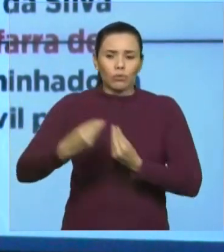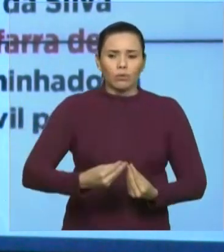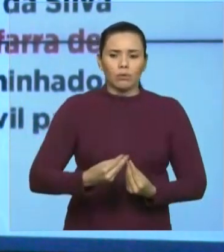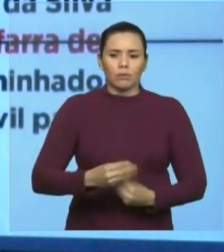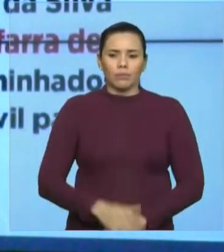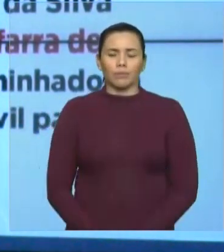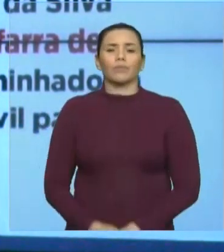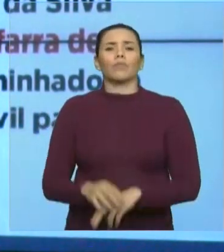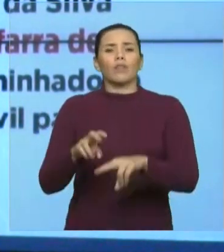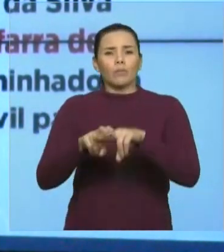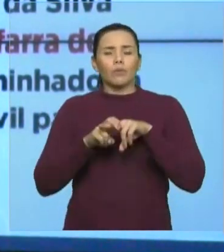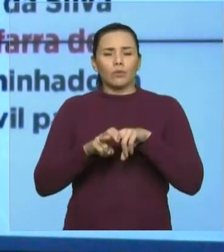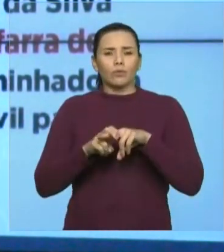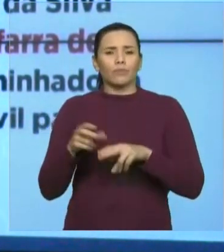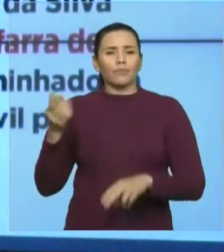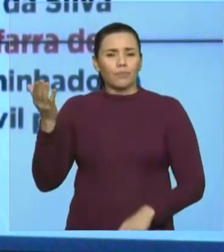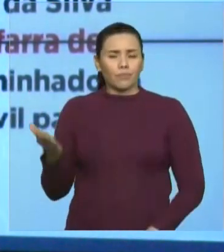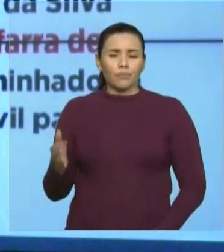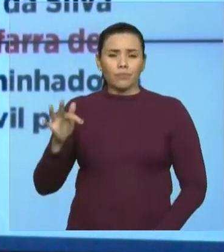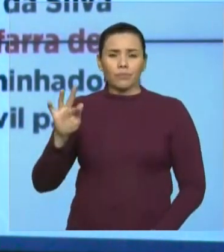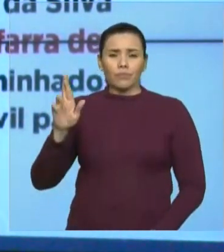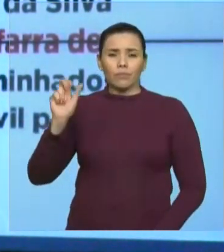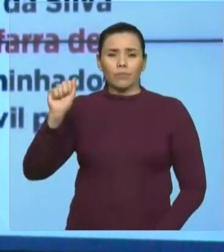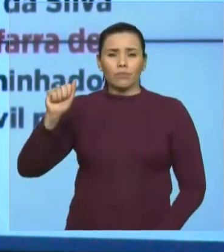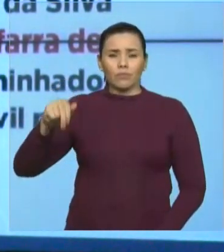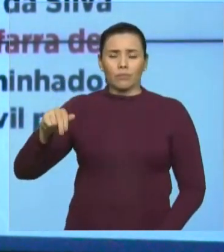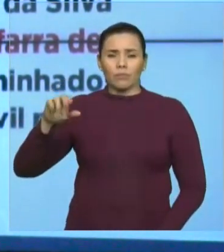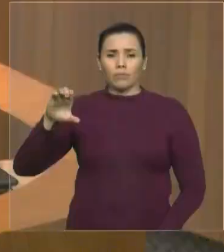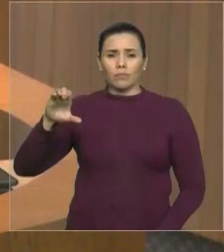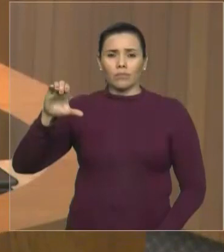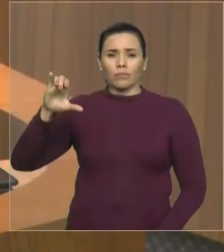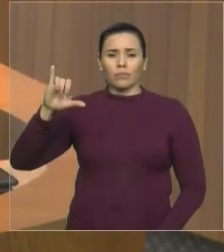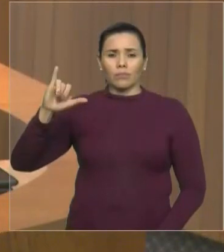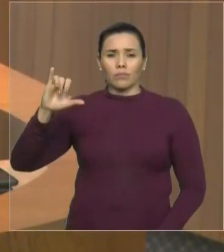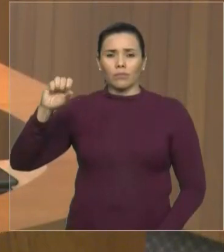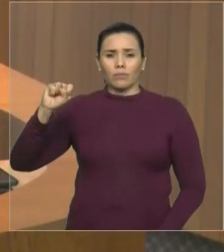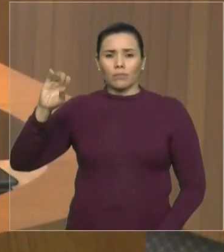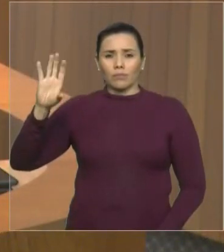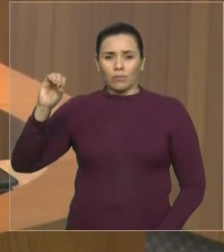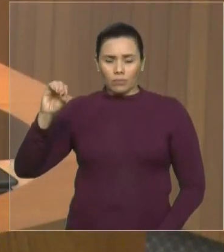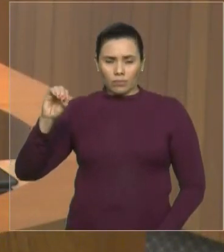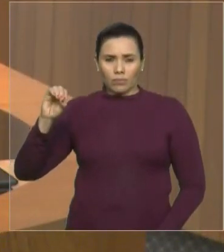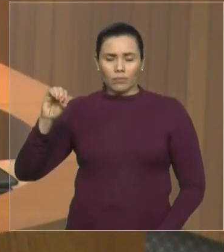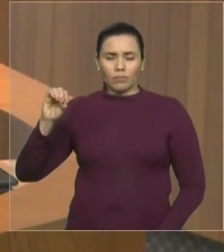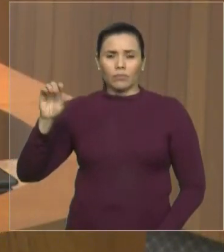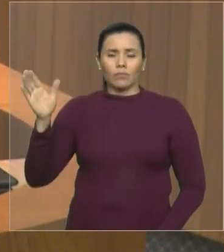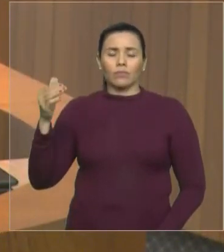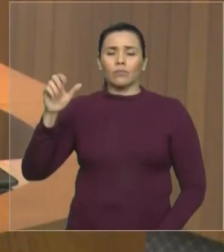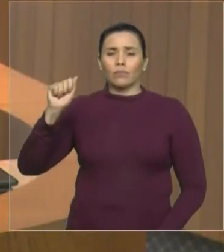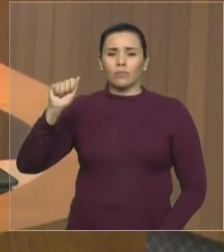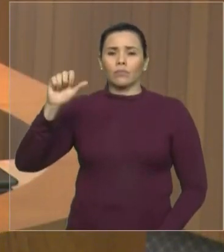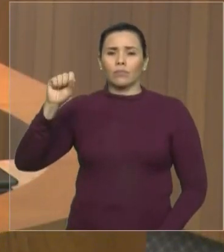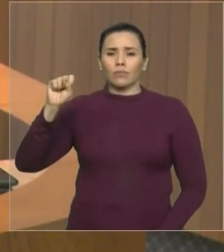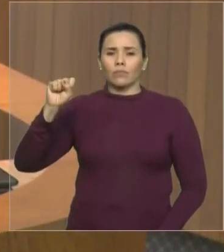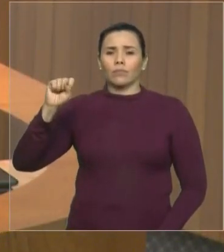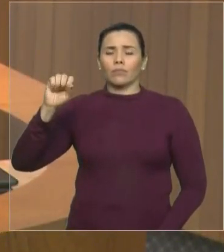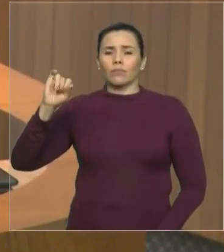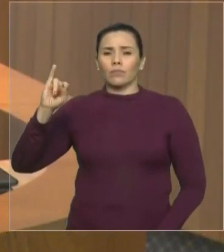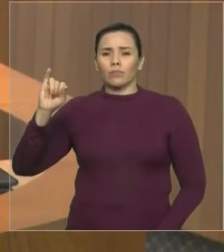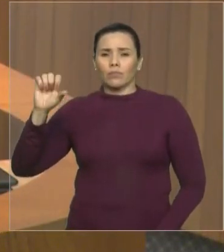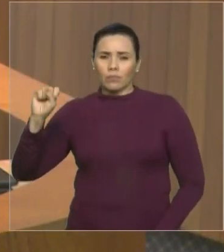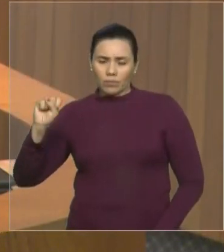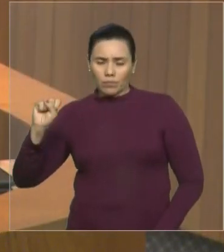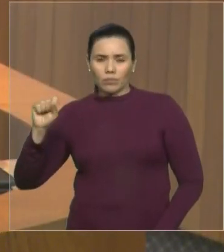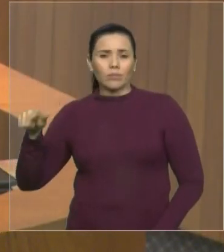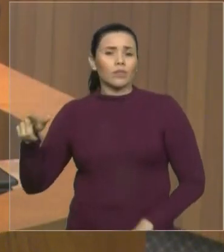a suspeita de uma farra de liminares. E ninguém, presidente, gostaria de, num momento desse, chegar